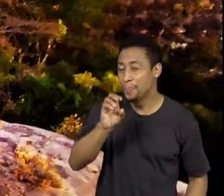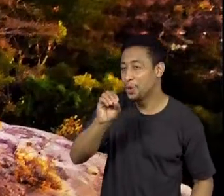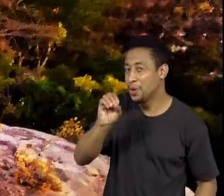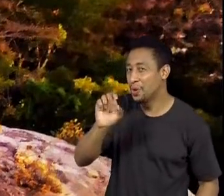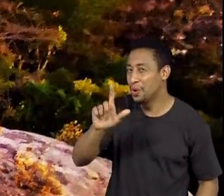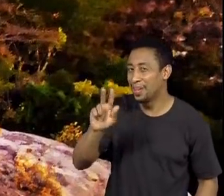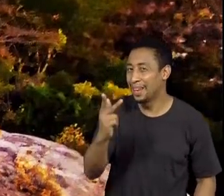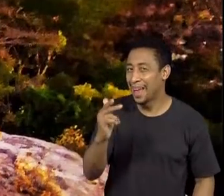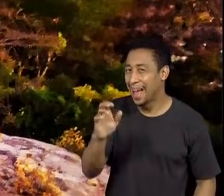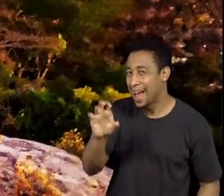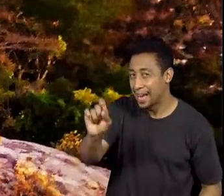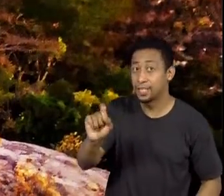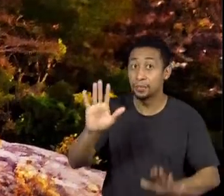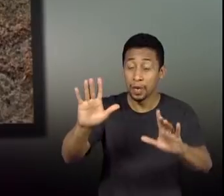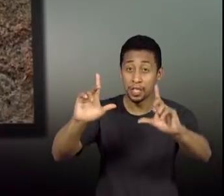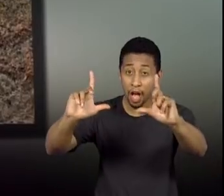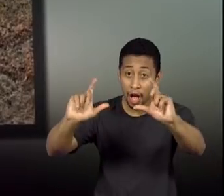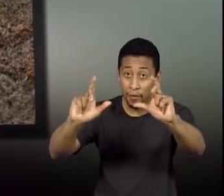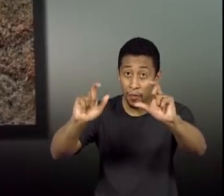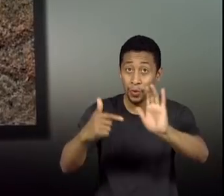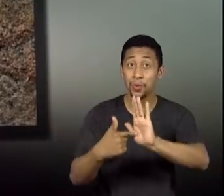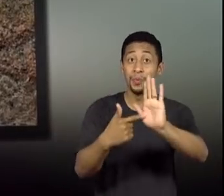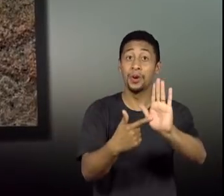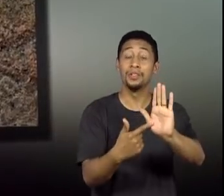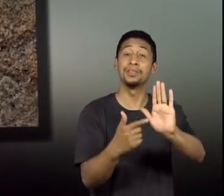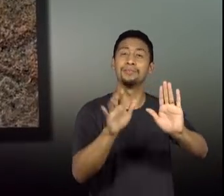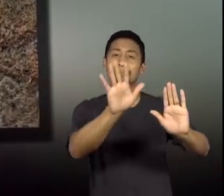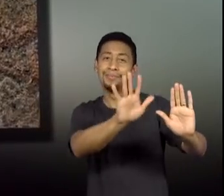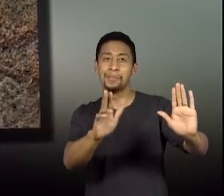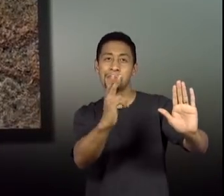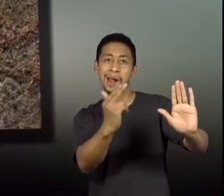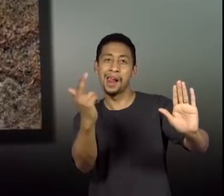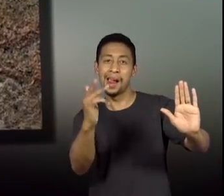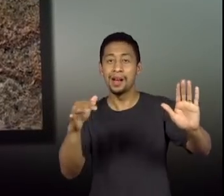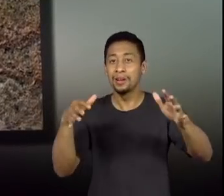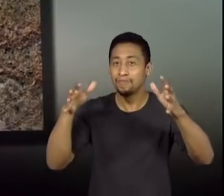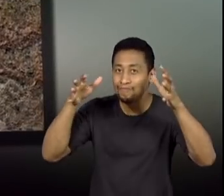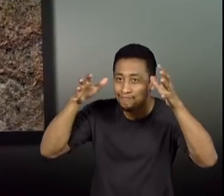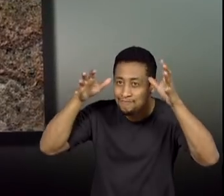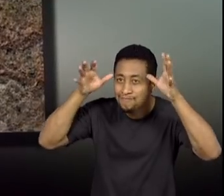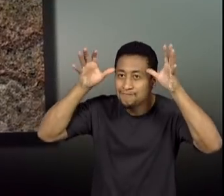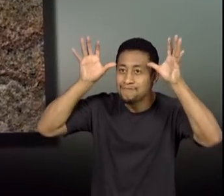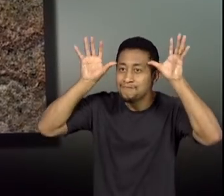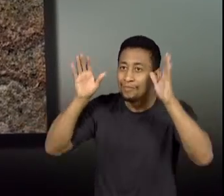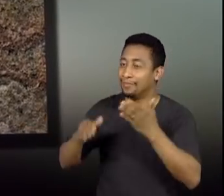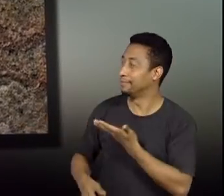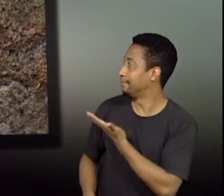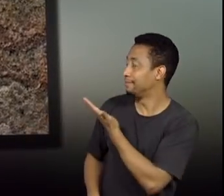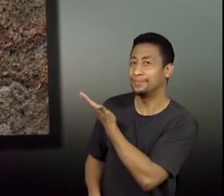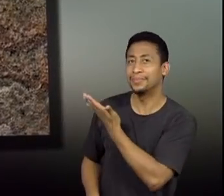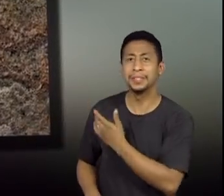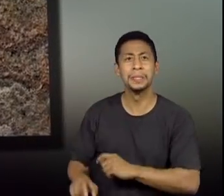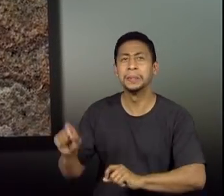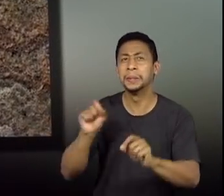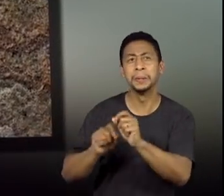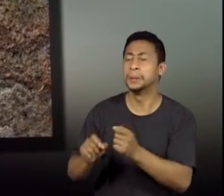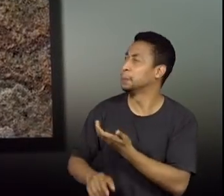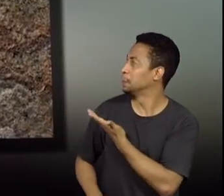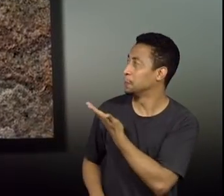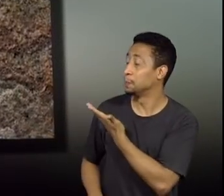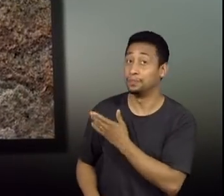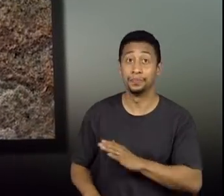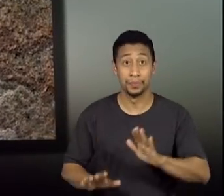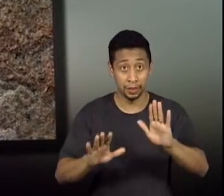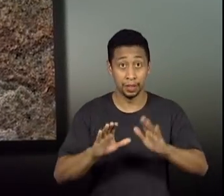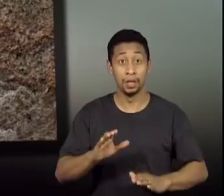a fotografia que está na capa é de uma pintura rupestre de um animal. Que figura é essa? Essa capa